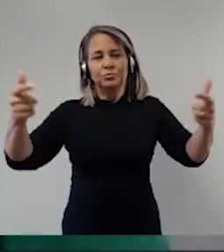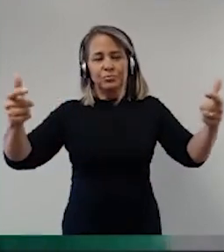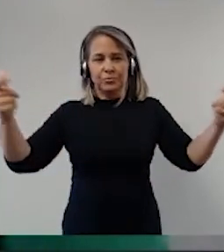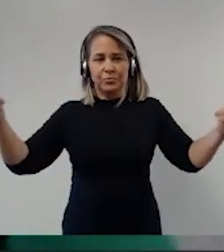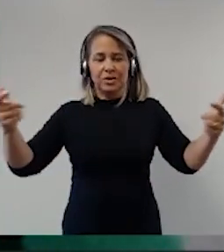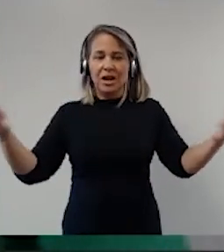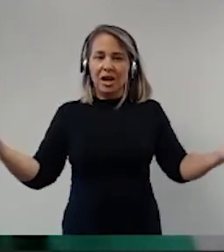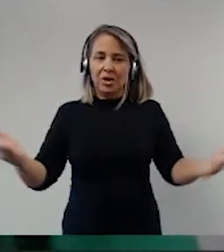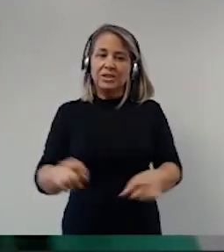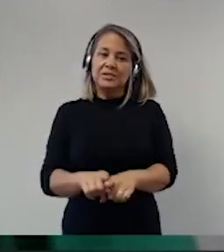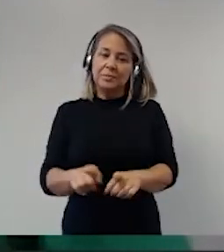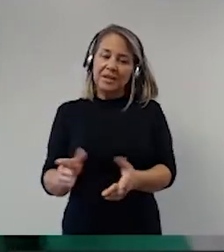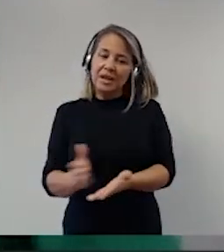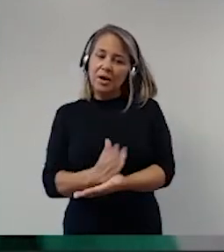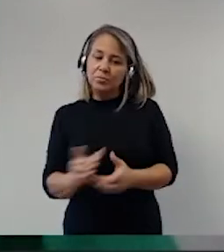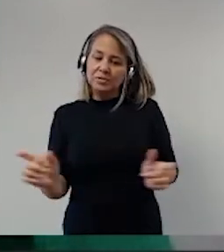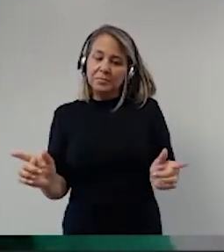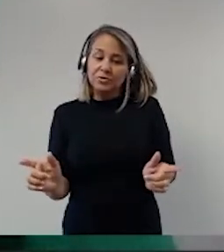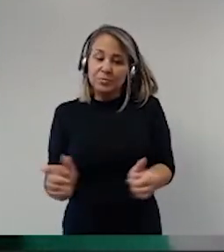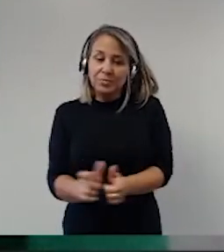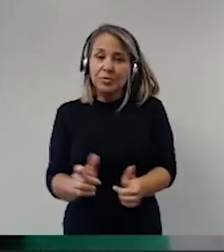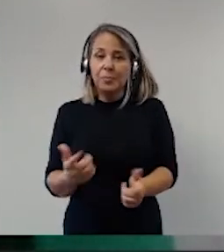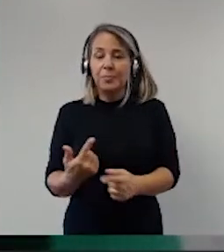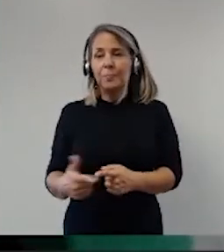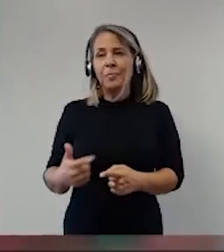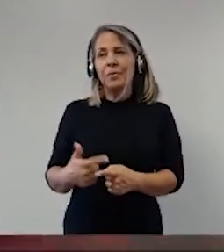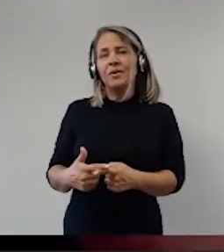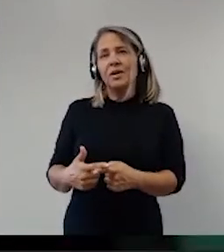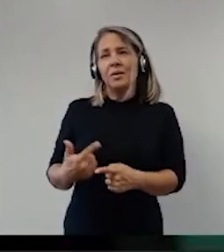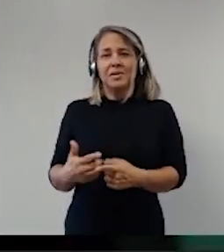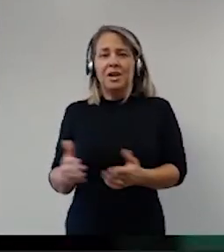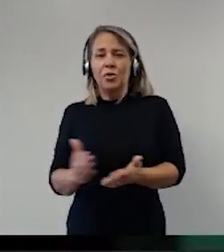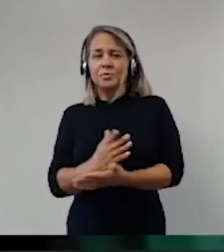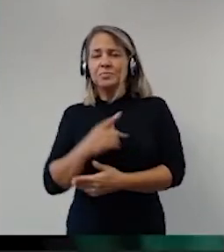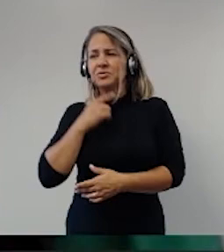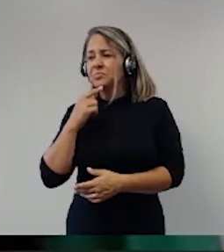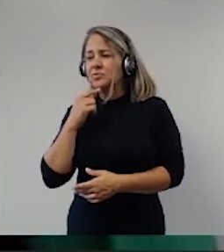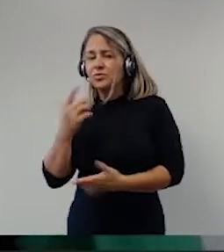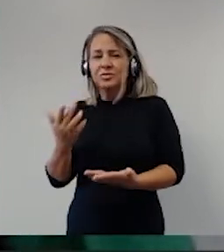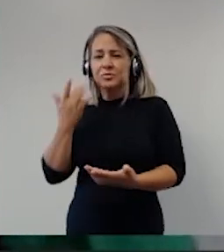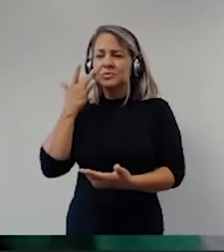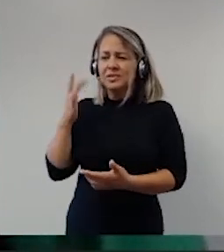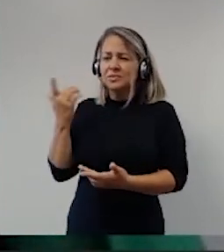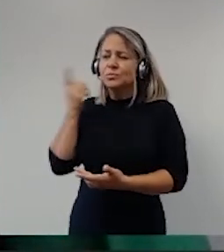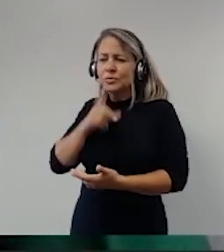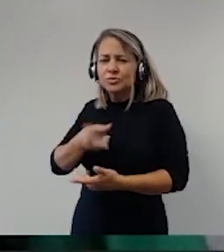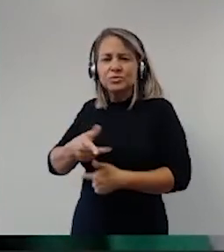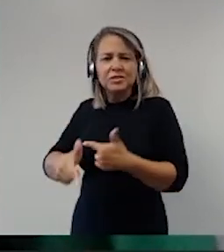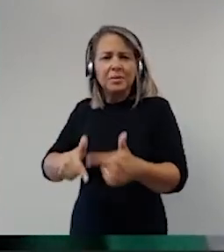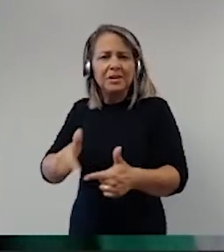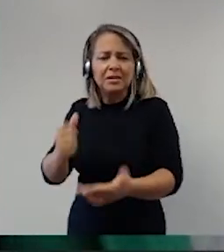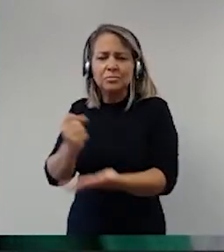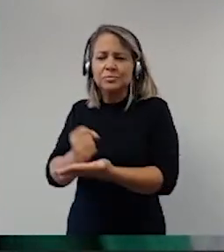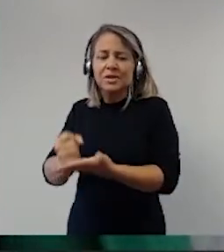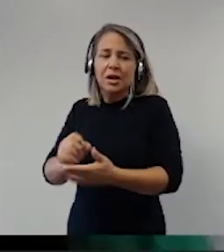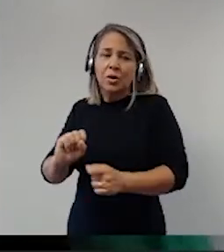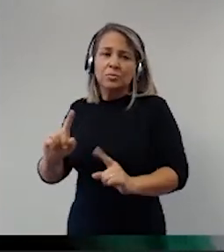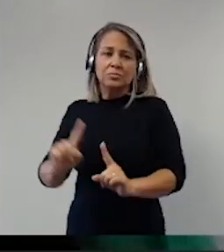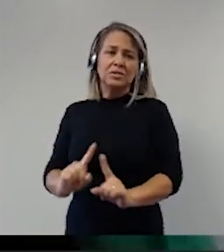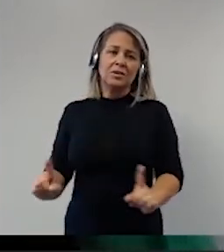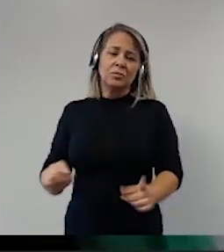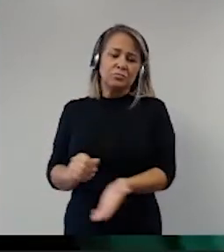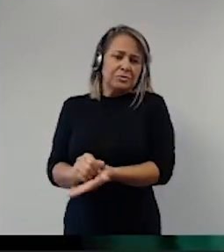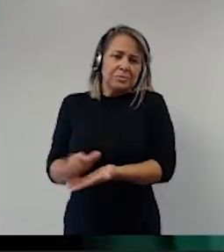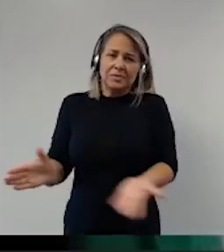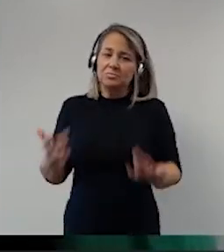agora também diminuiu em certo tempo, porque tem muita gente que está na dúvida, que não sabe se vai continuar empregado, que não sabe o que é que vai acontecer. A gente está num momento de